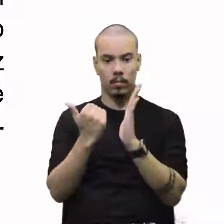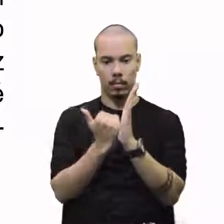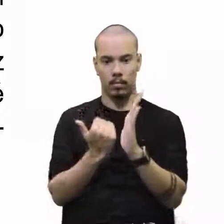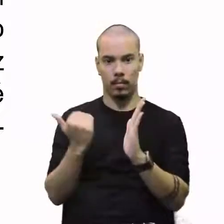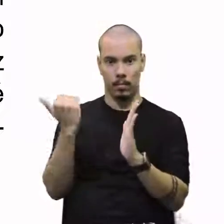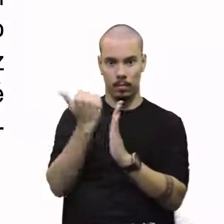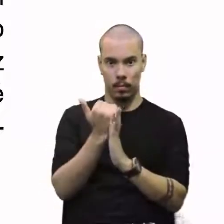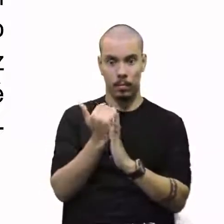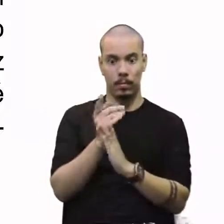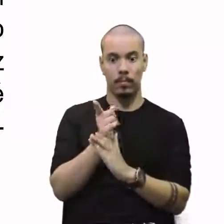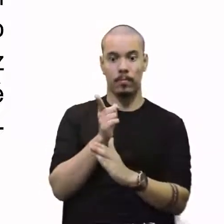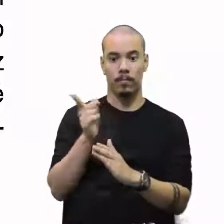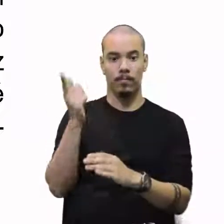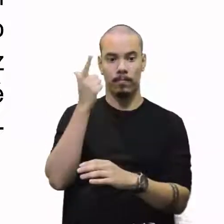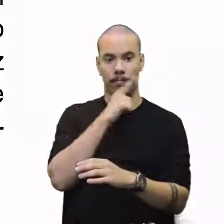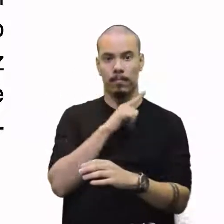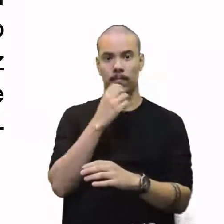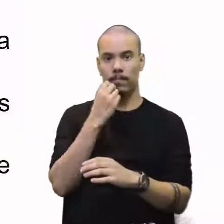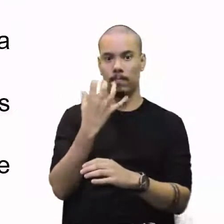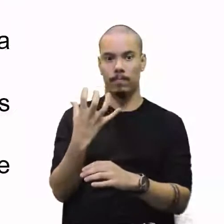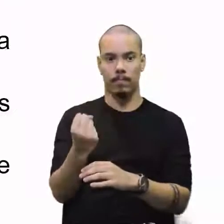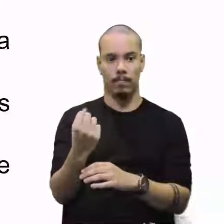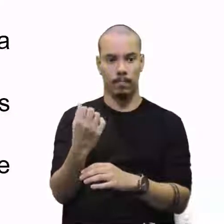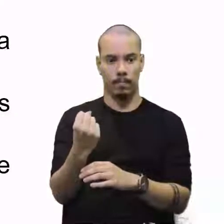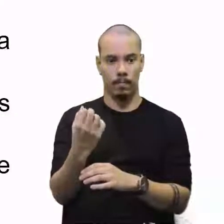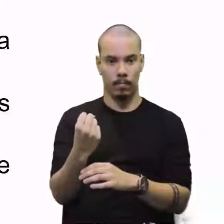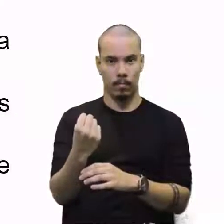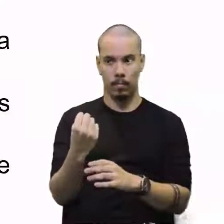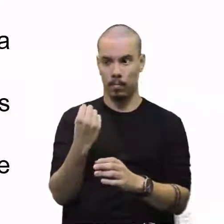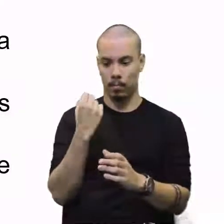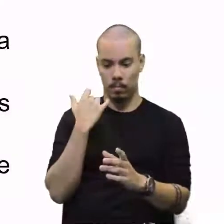amplificador e daí para o alto-falante.